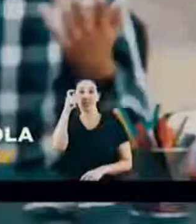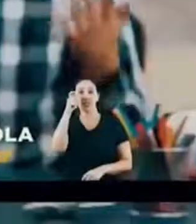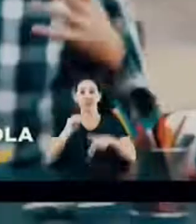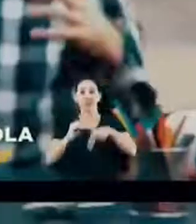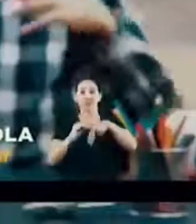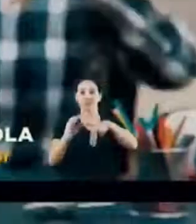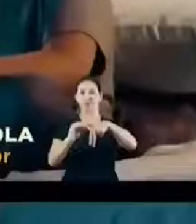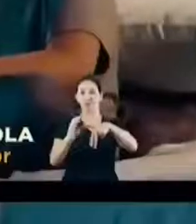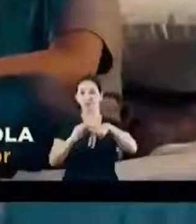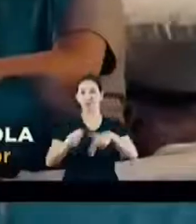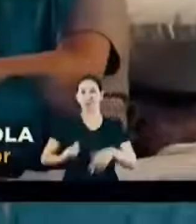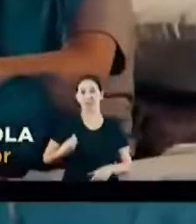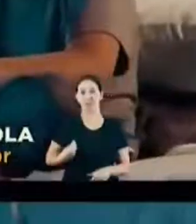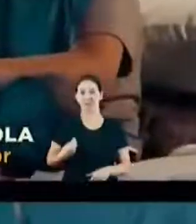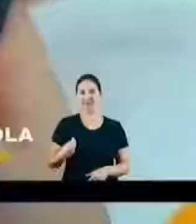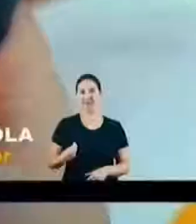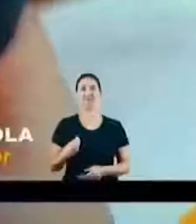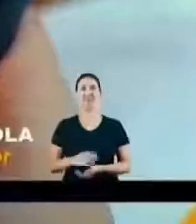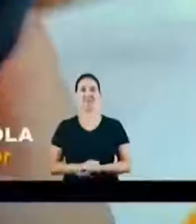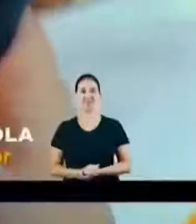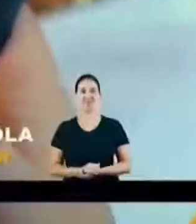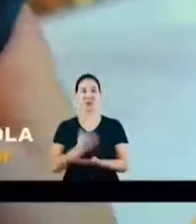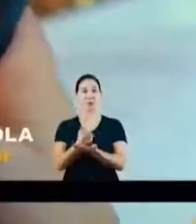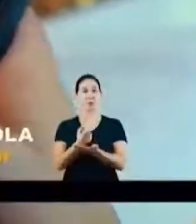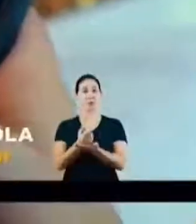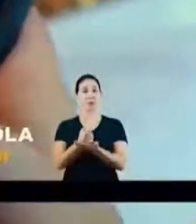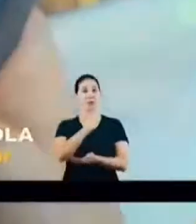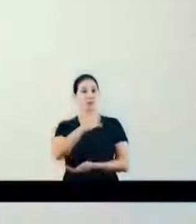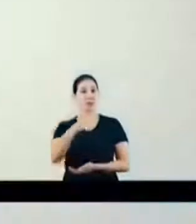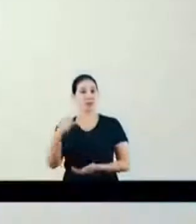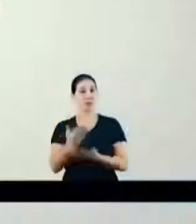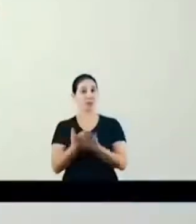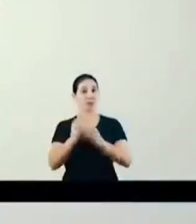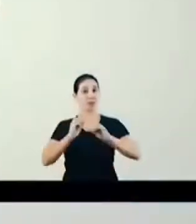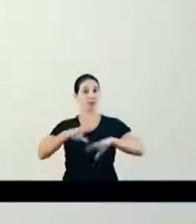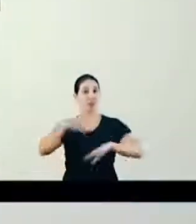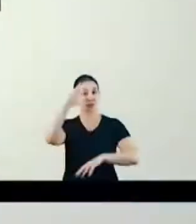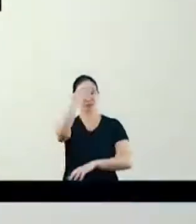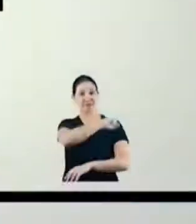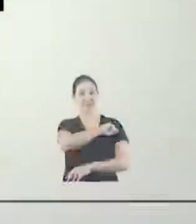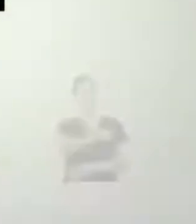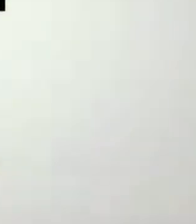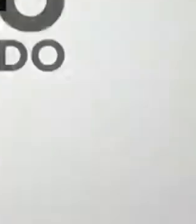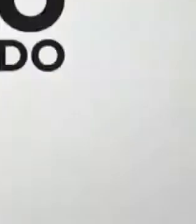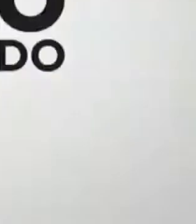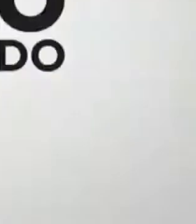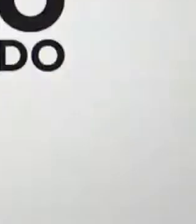nos canais digitais da TV Cultura. Baixe o aplicativo e estude.